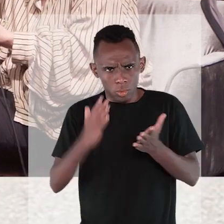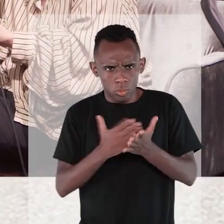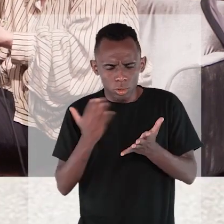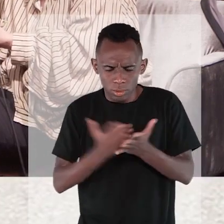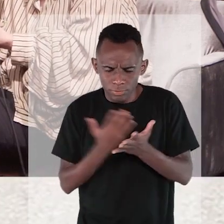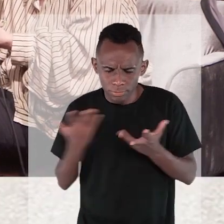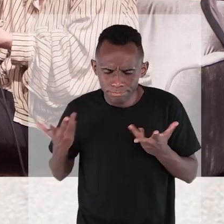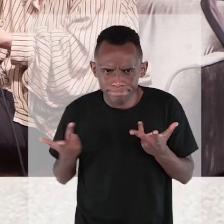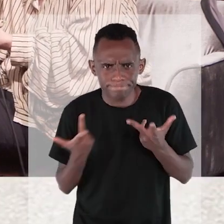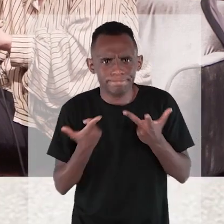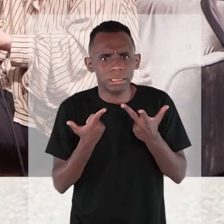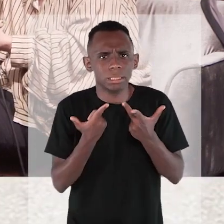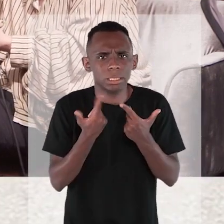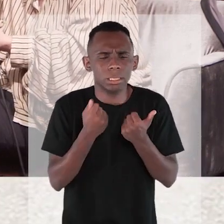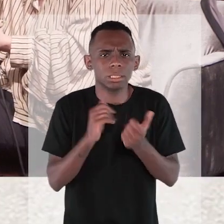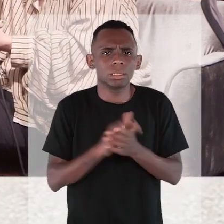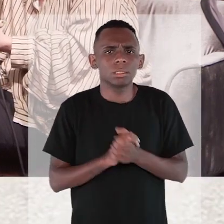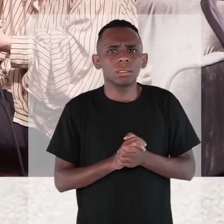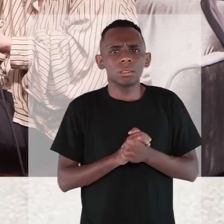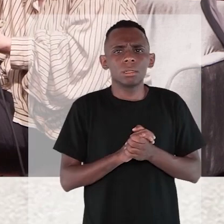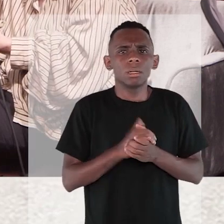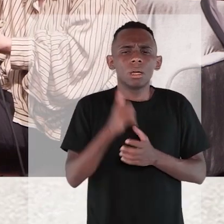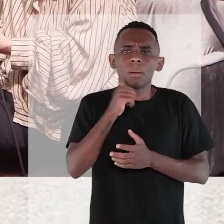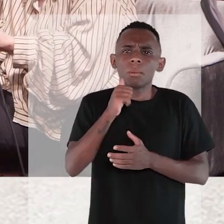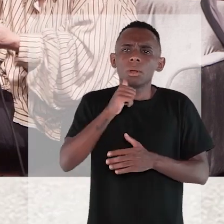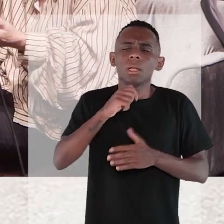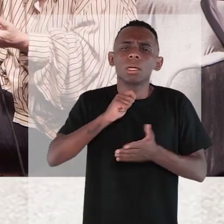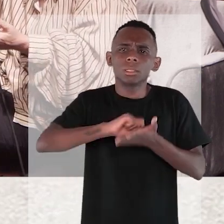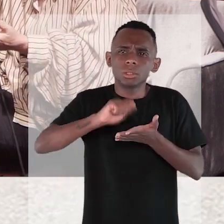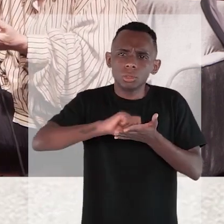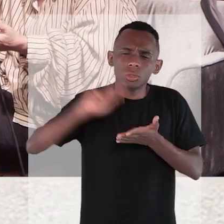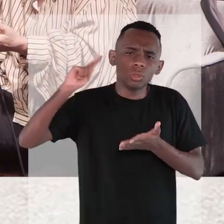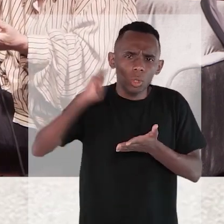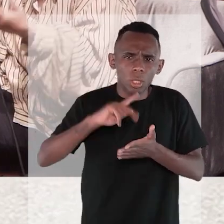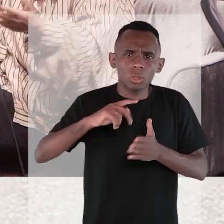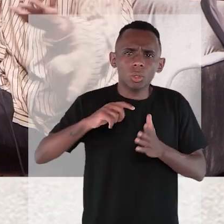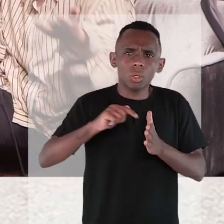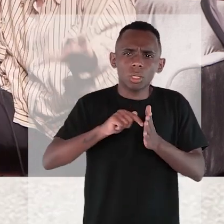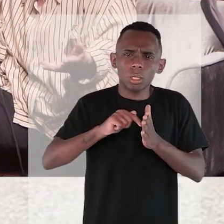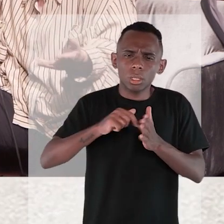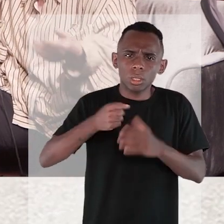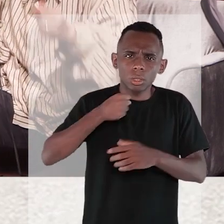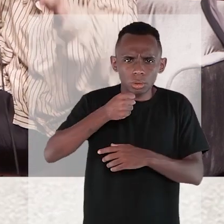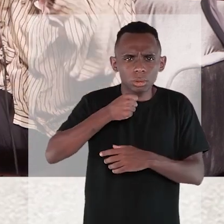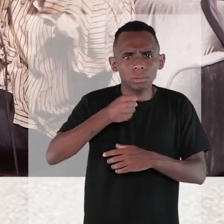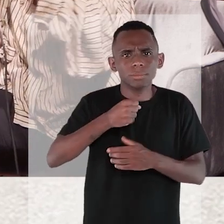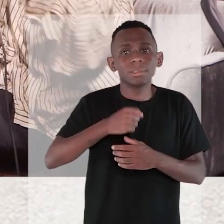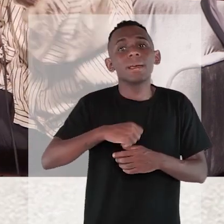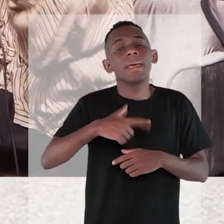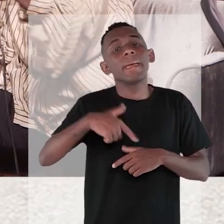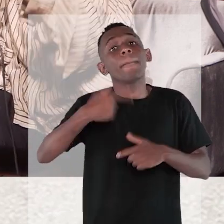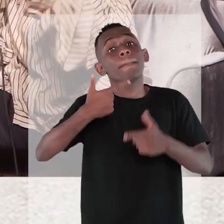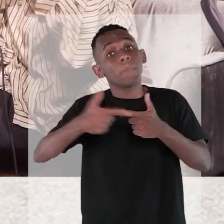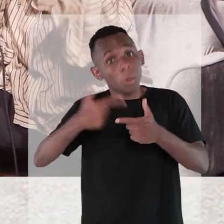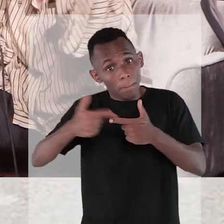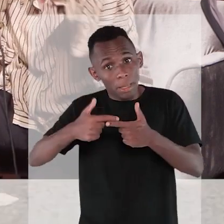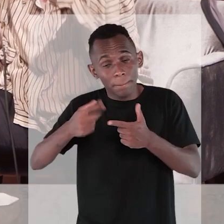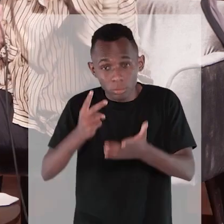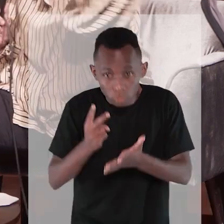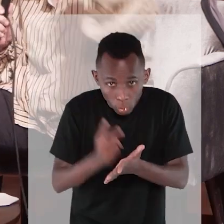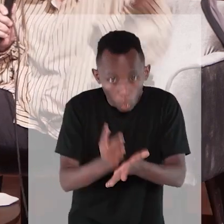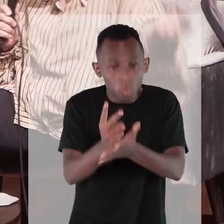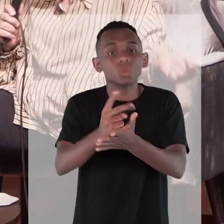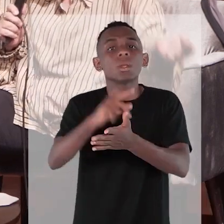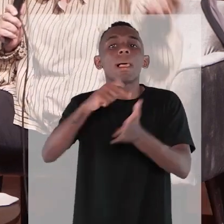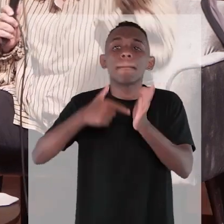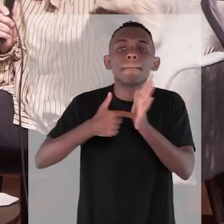o daquela historiadora e jornalista que é a Natália, Dano Colateral, sim, em que ela mostra exatamente